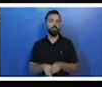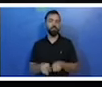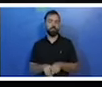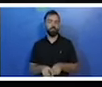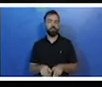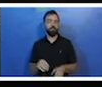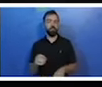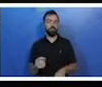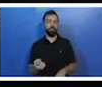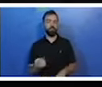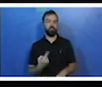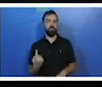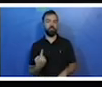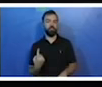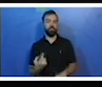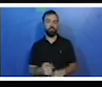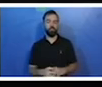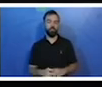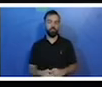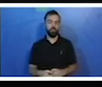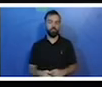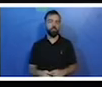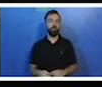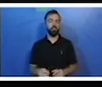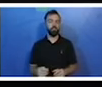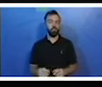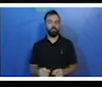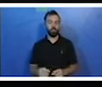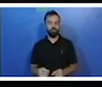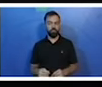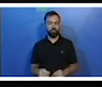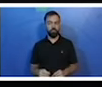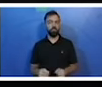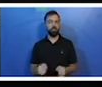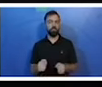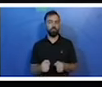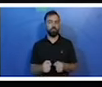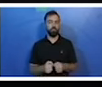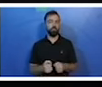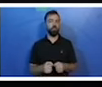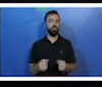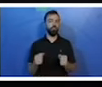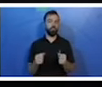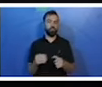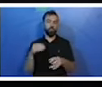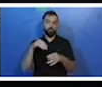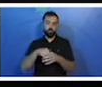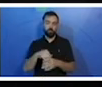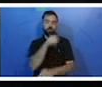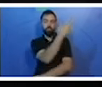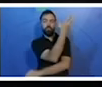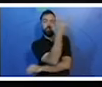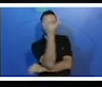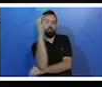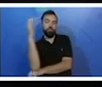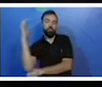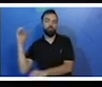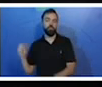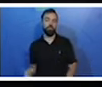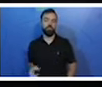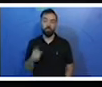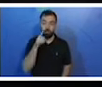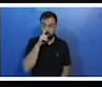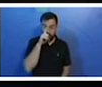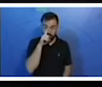praticados individualmente. Grande parte das execuções são feitas na natureza, tem certo grau de risco